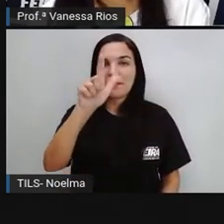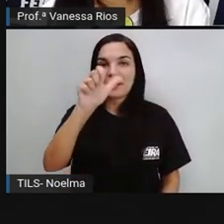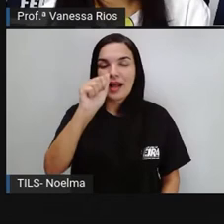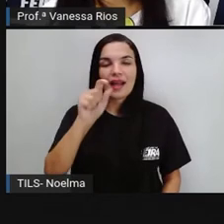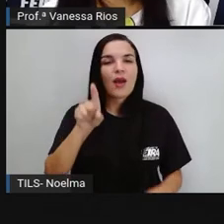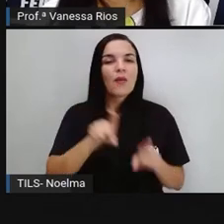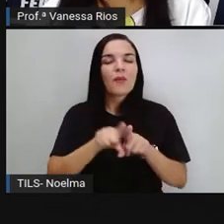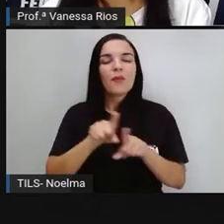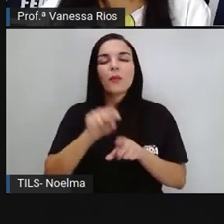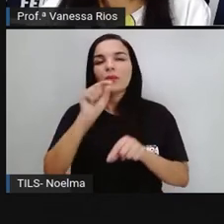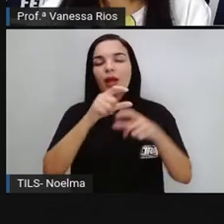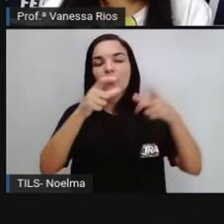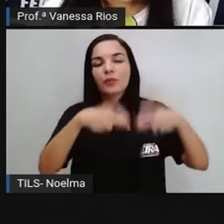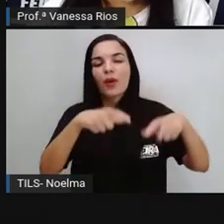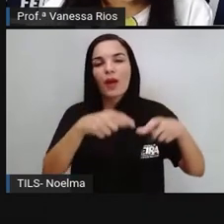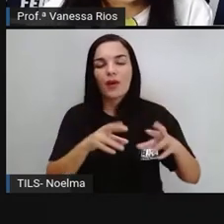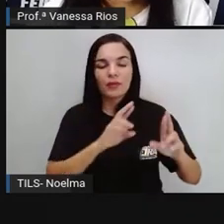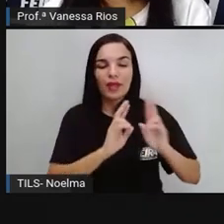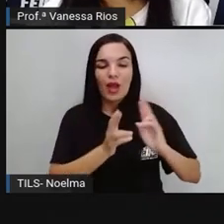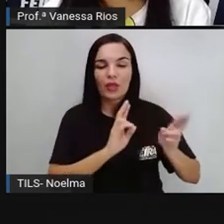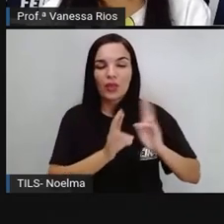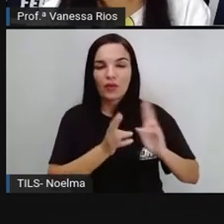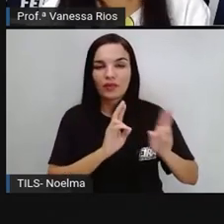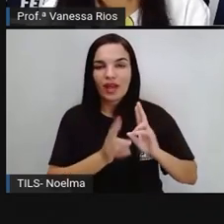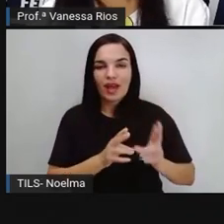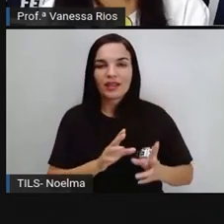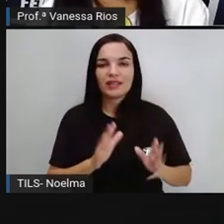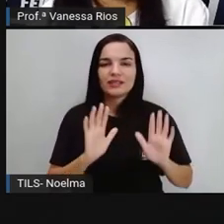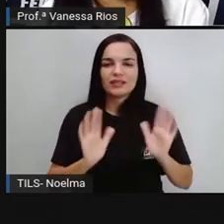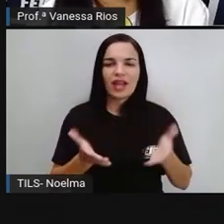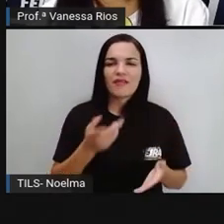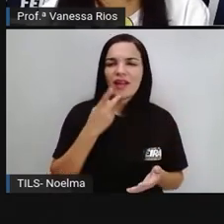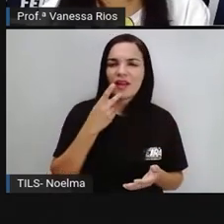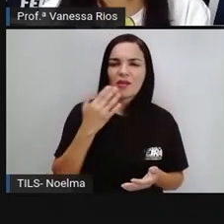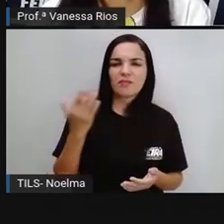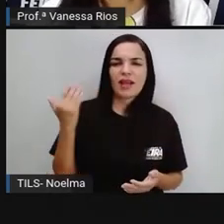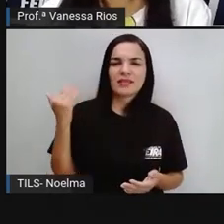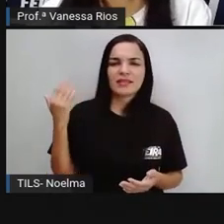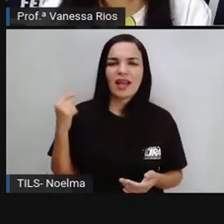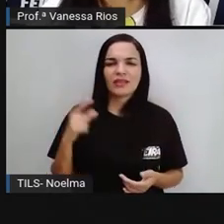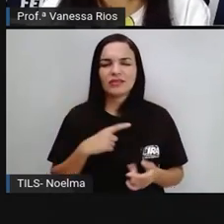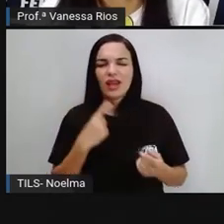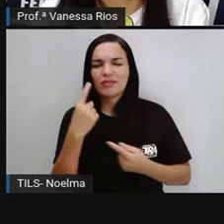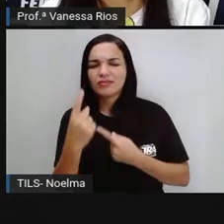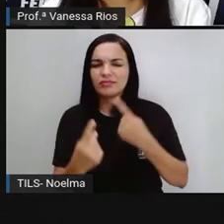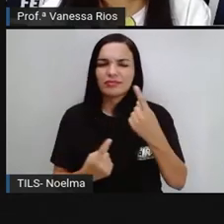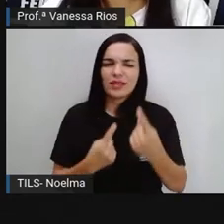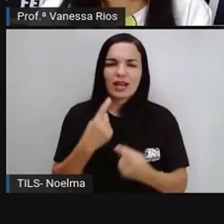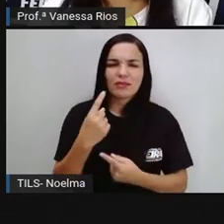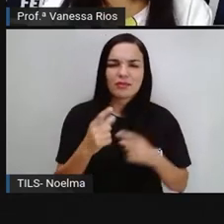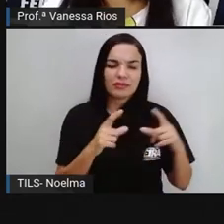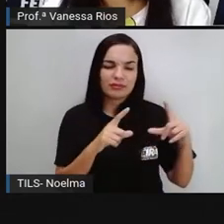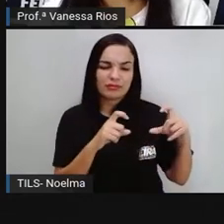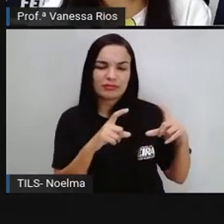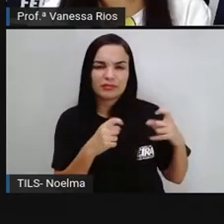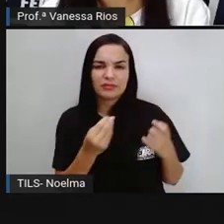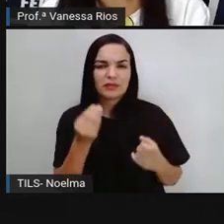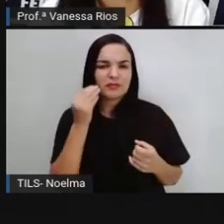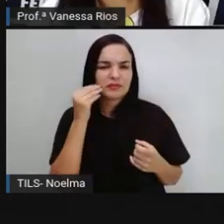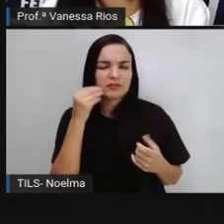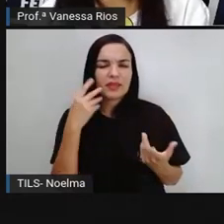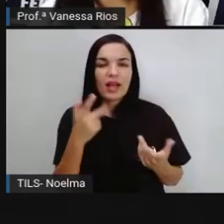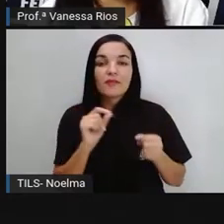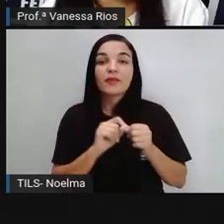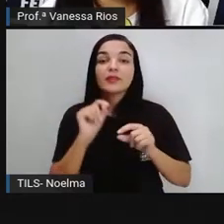até comentou que há um tempo atrás ele estava destruído, né? Tinha buracos, algumas imagens aí não apareciam, mas ele